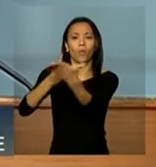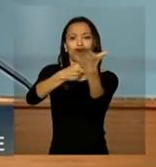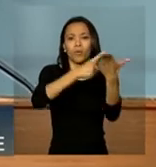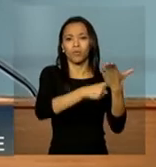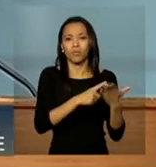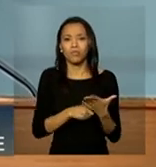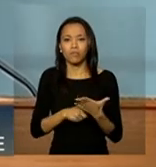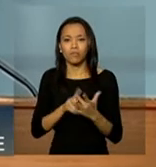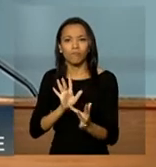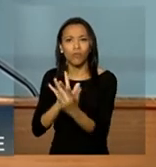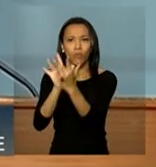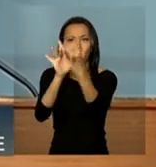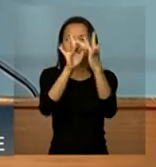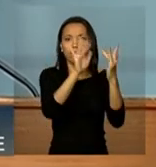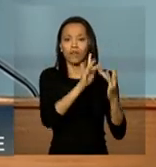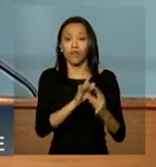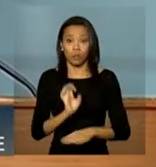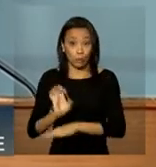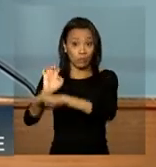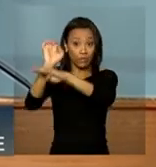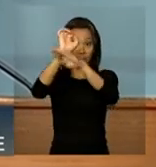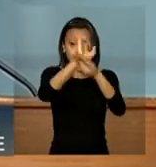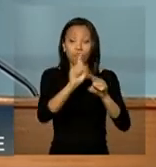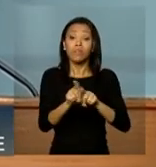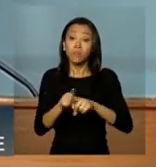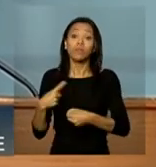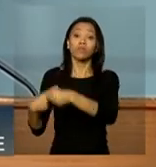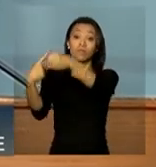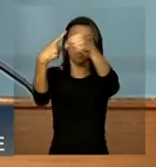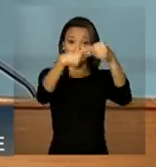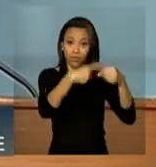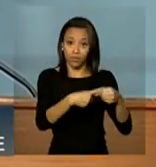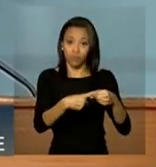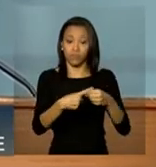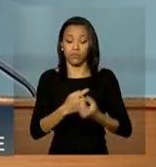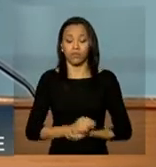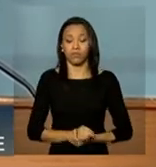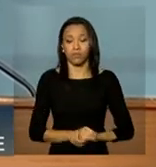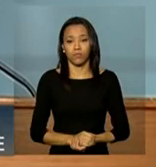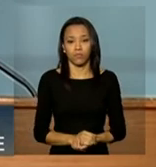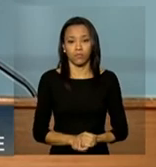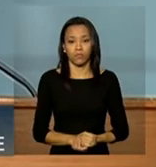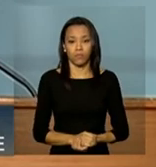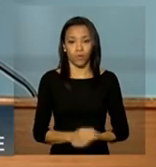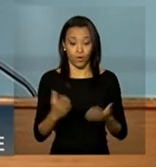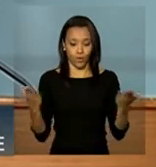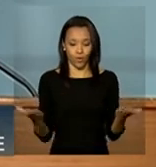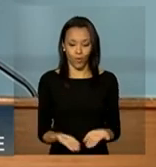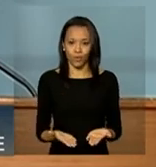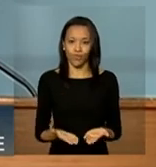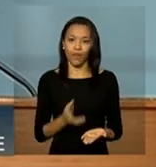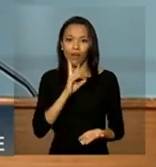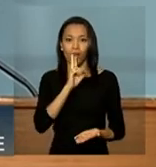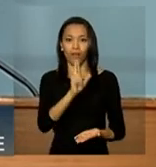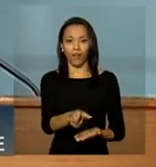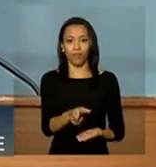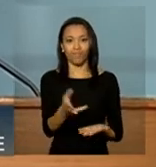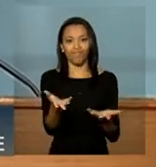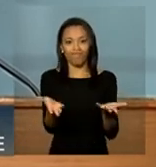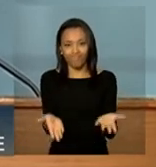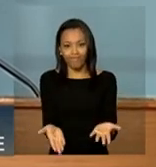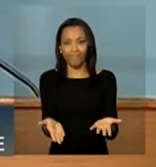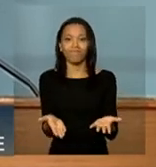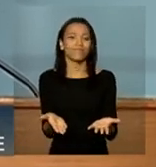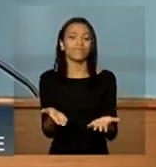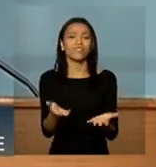relação da União com os municípios e os estados. E o resultado está nesta capilaridade